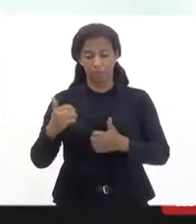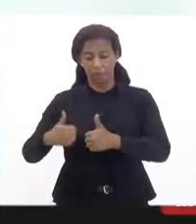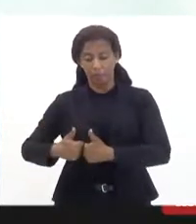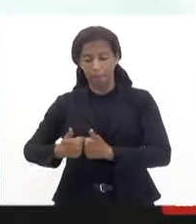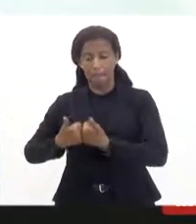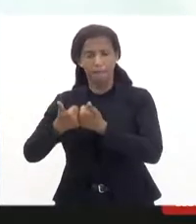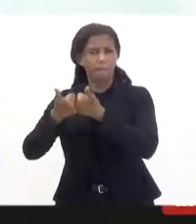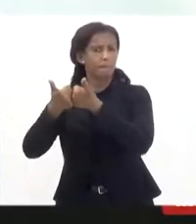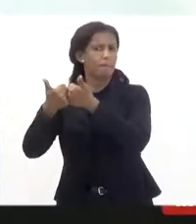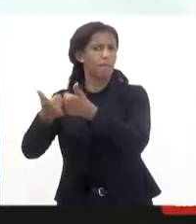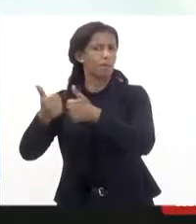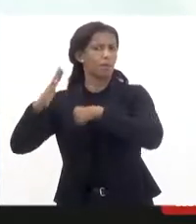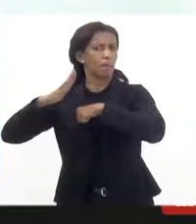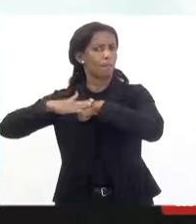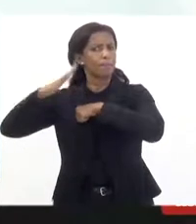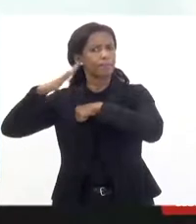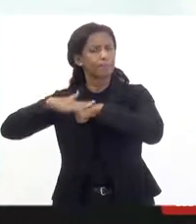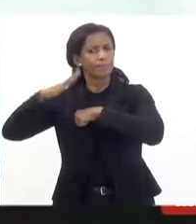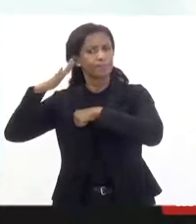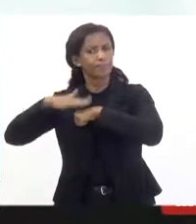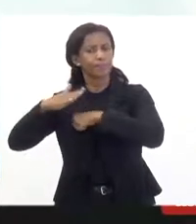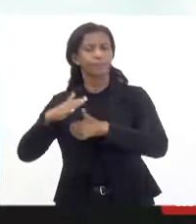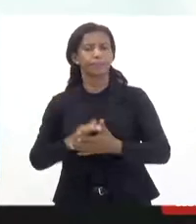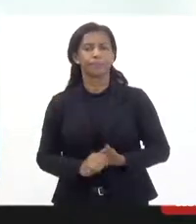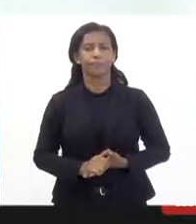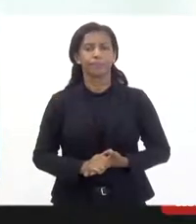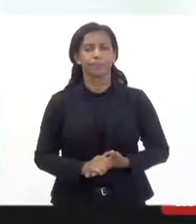melhorar profundamente esse